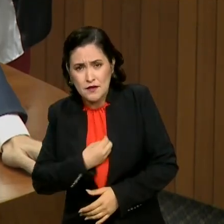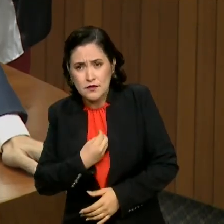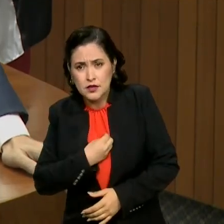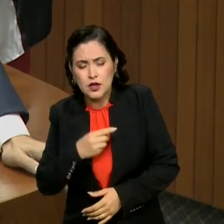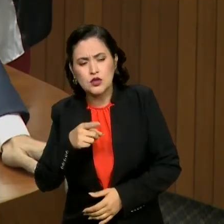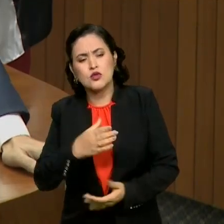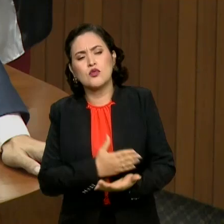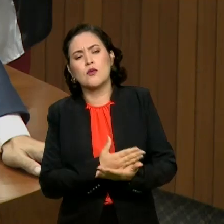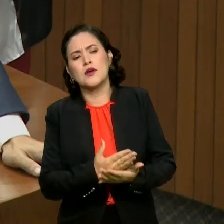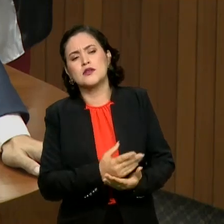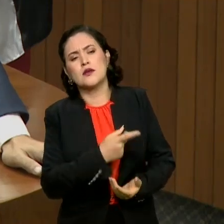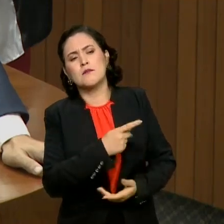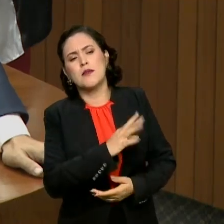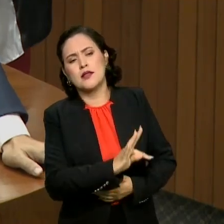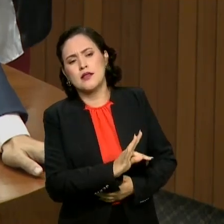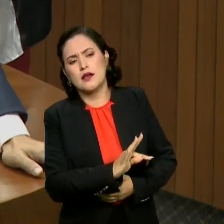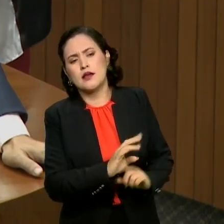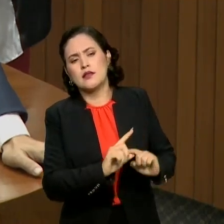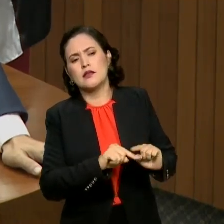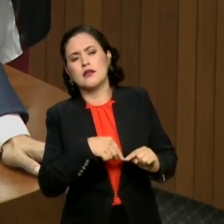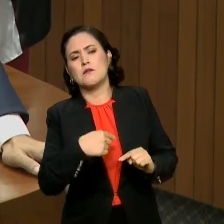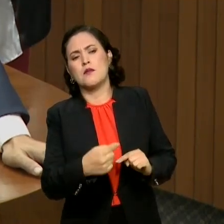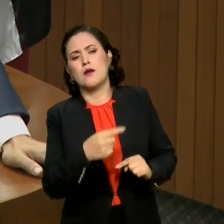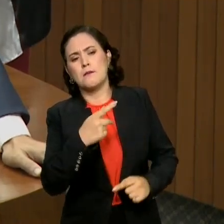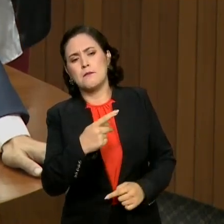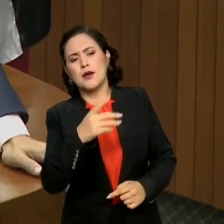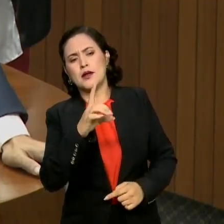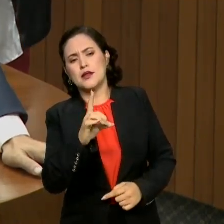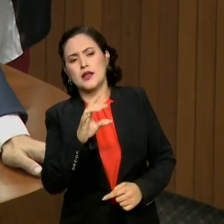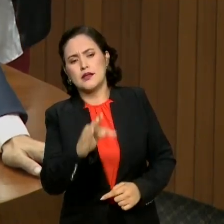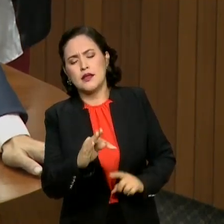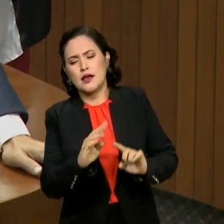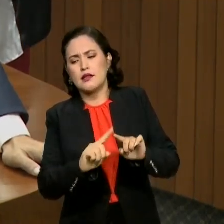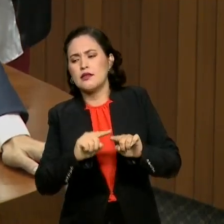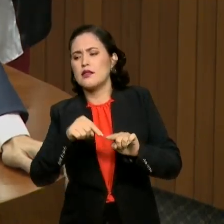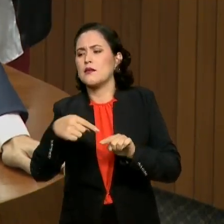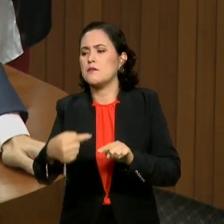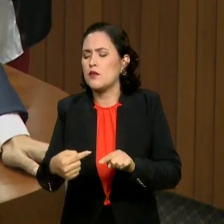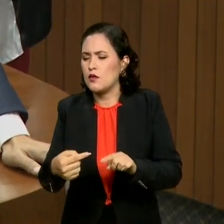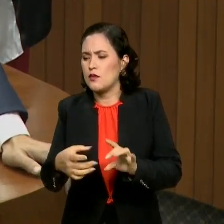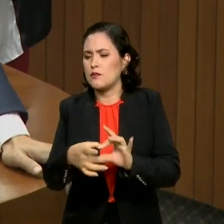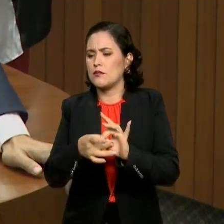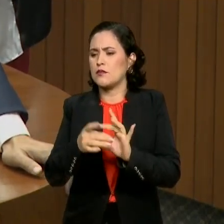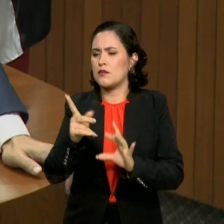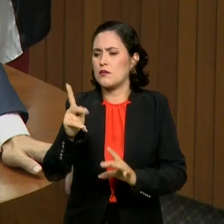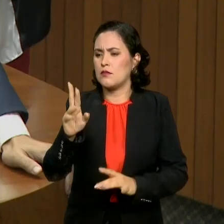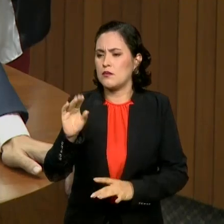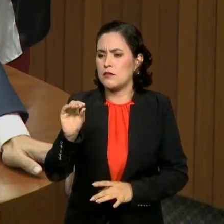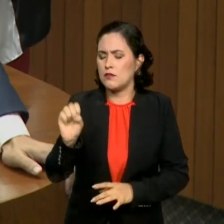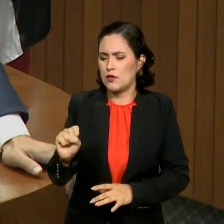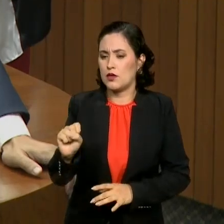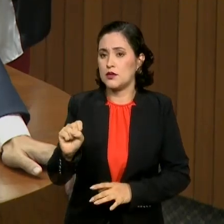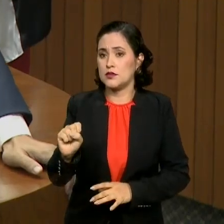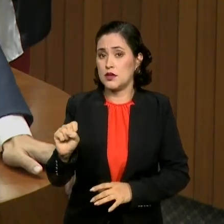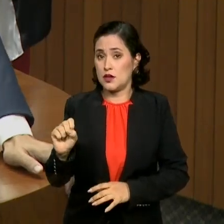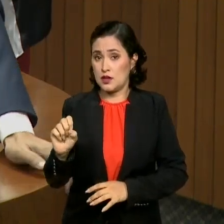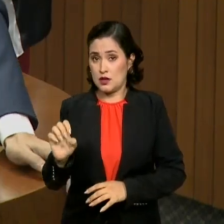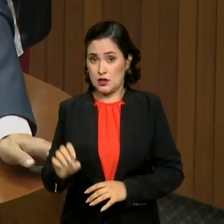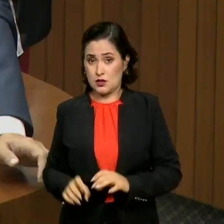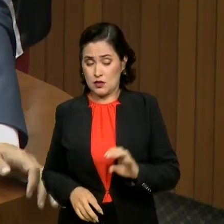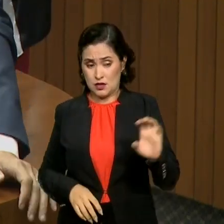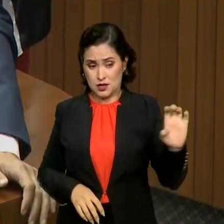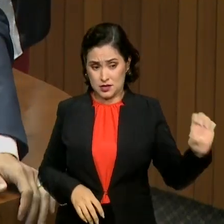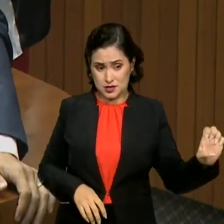começaste no PT, depois tu foste para o PDT, depois tu foste para o PROS. Olha como eu vou vindo da esquerda para o